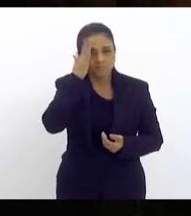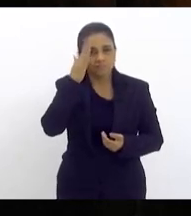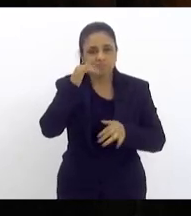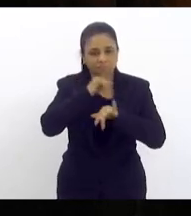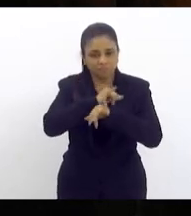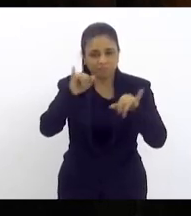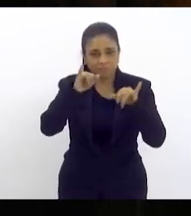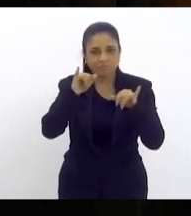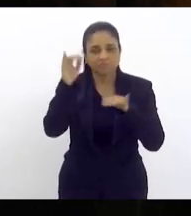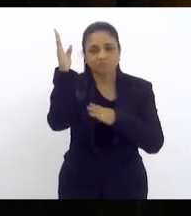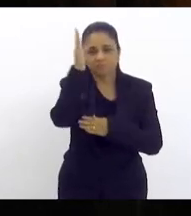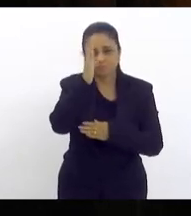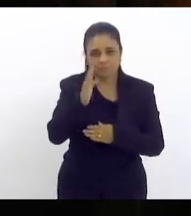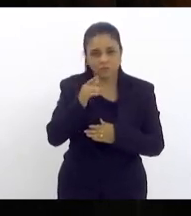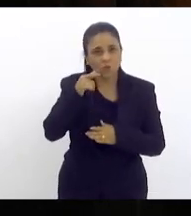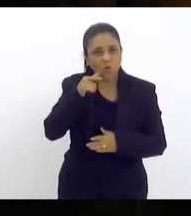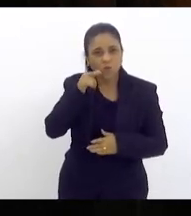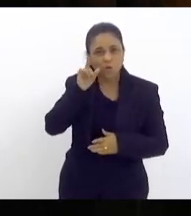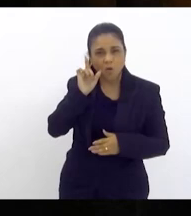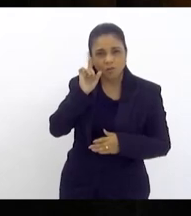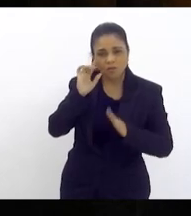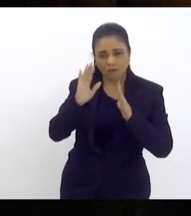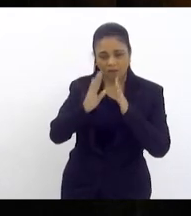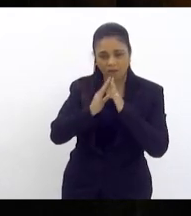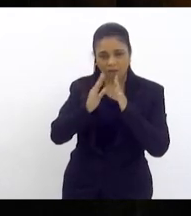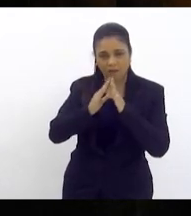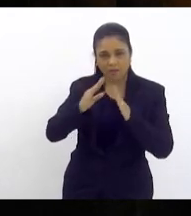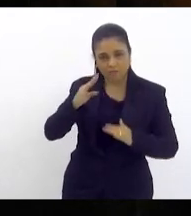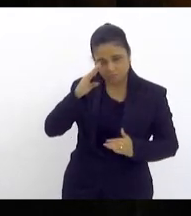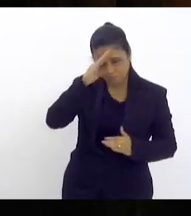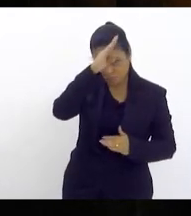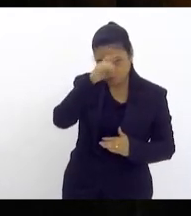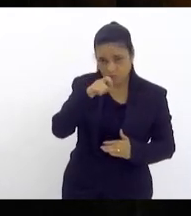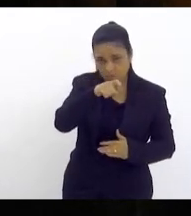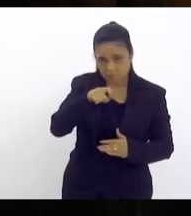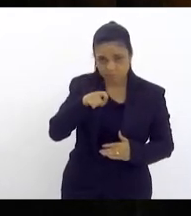Brasil inteiro o que aconteceu ontem na casa do ex-presidente bolsonaro